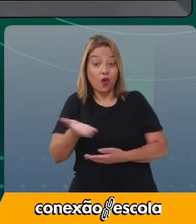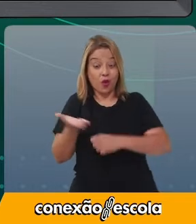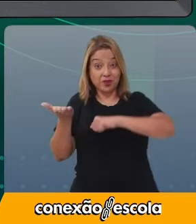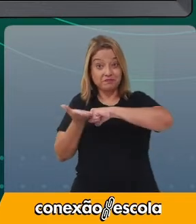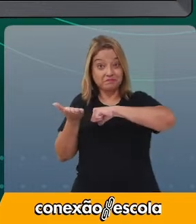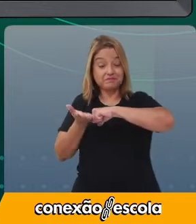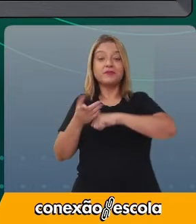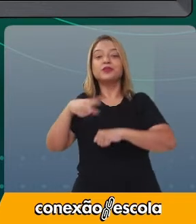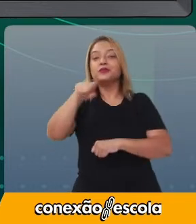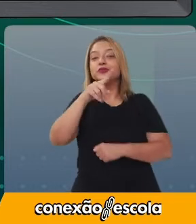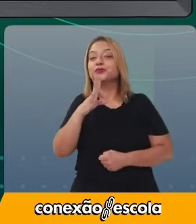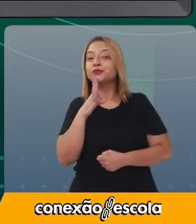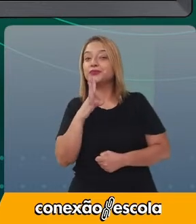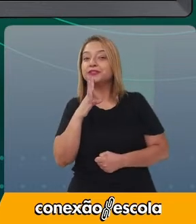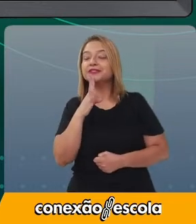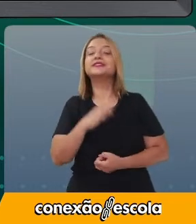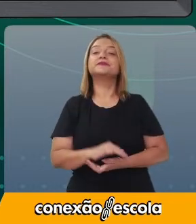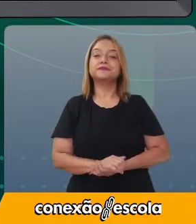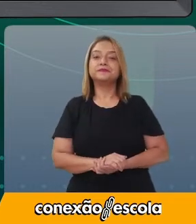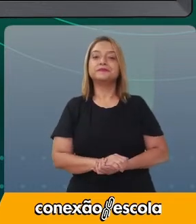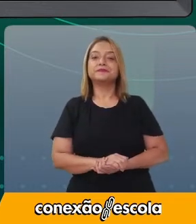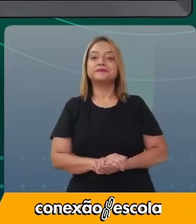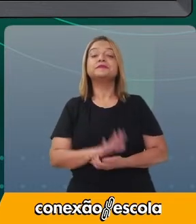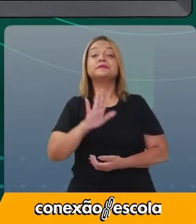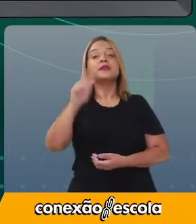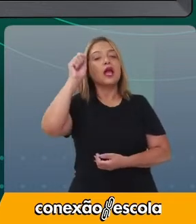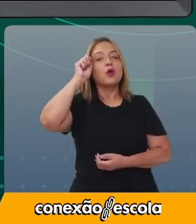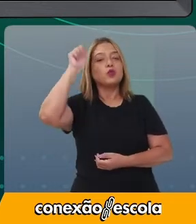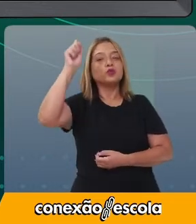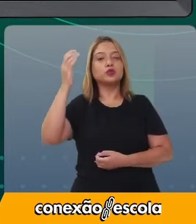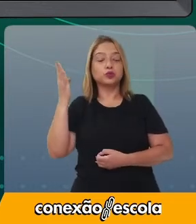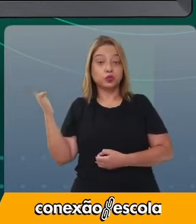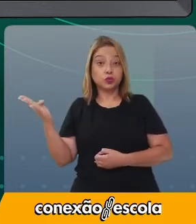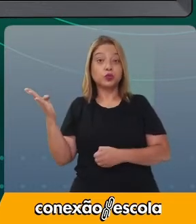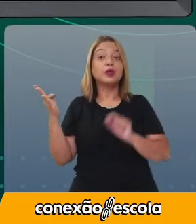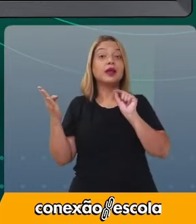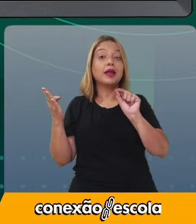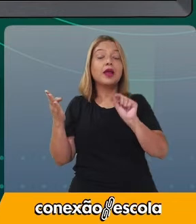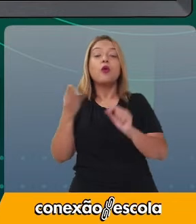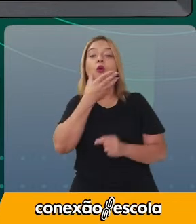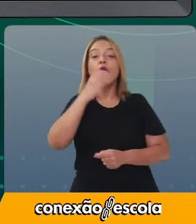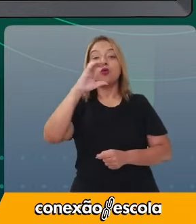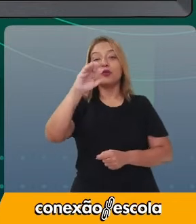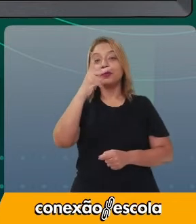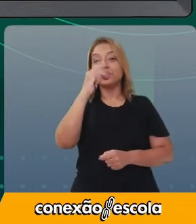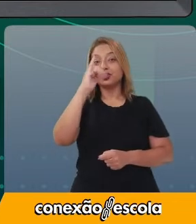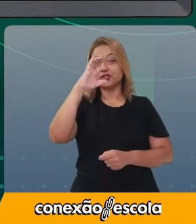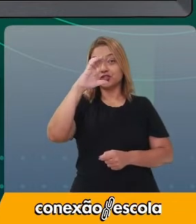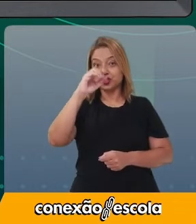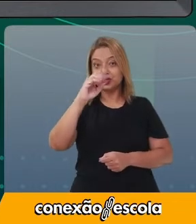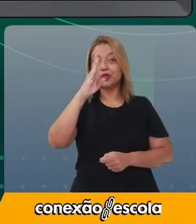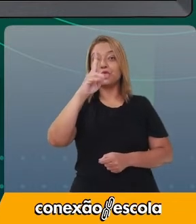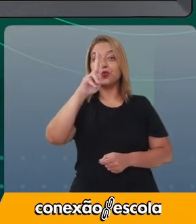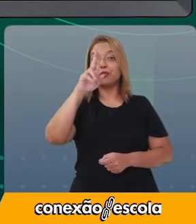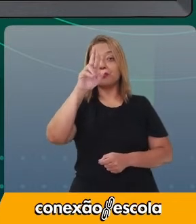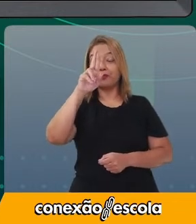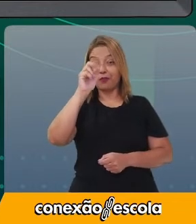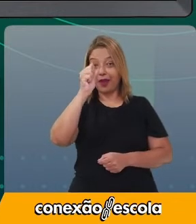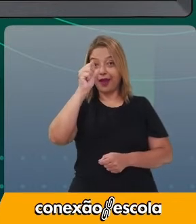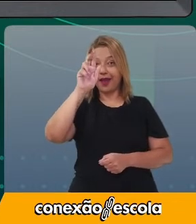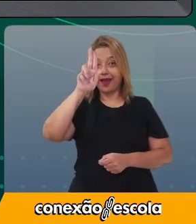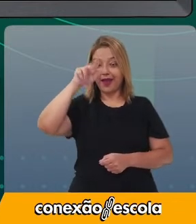para vocês conhecerem. O autor desse conto é o Chico Buarque de